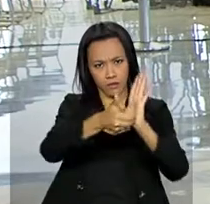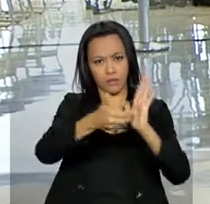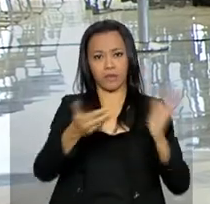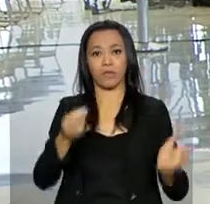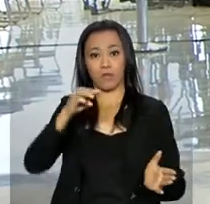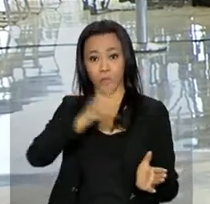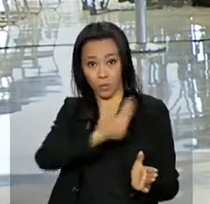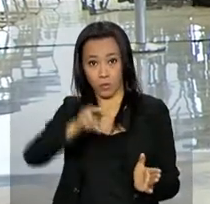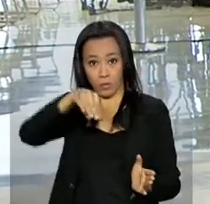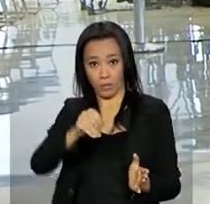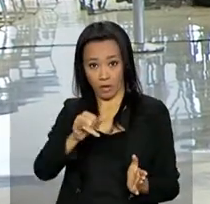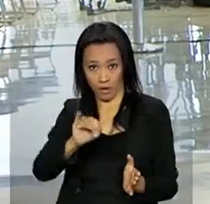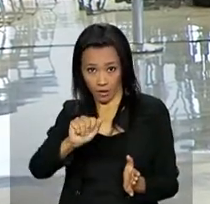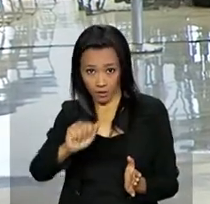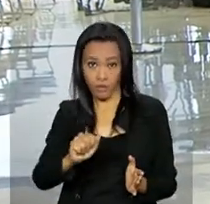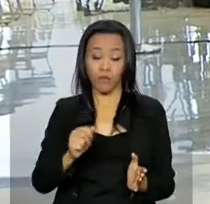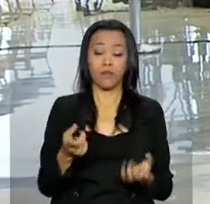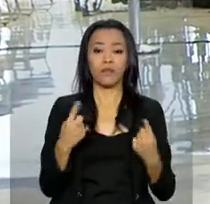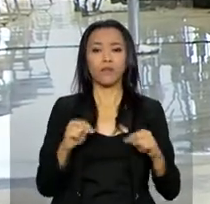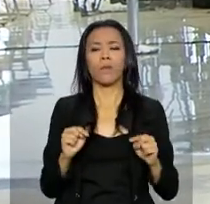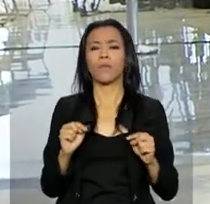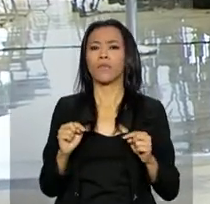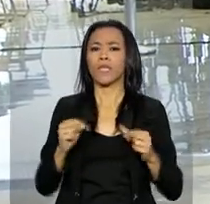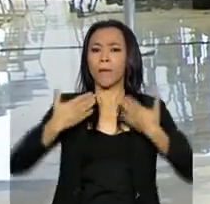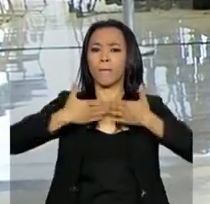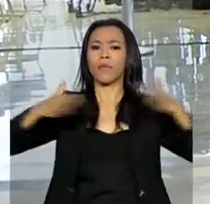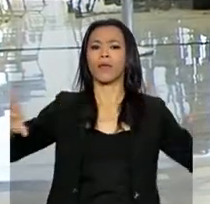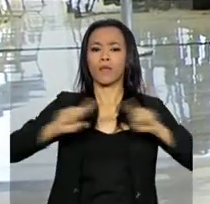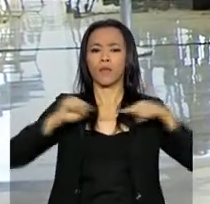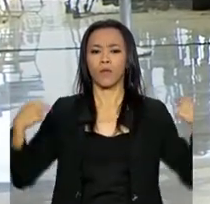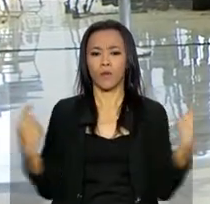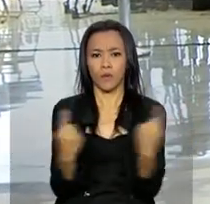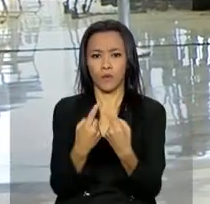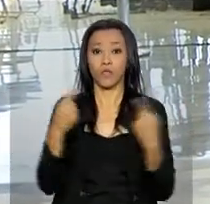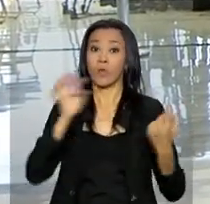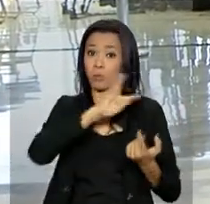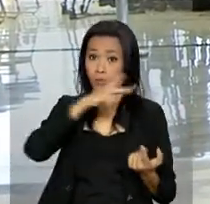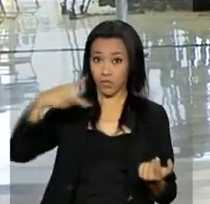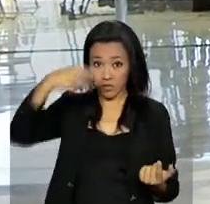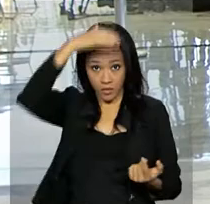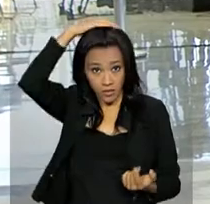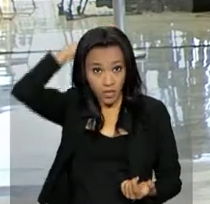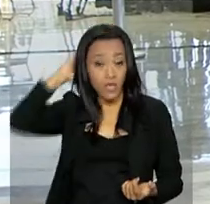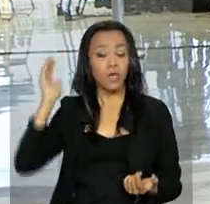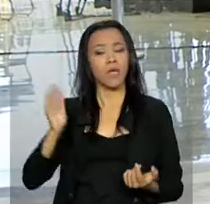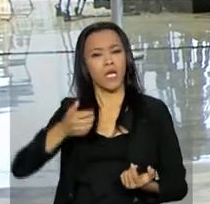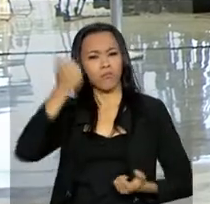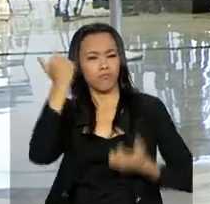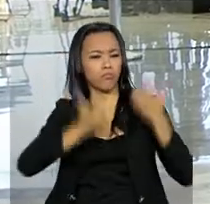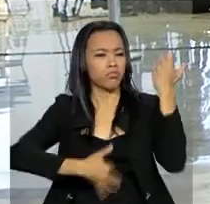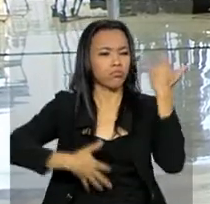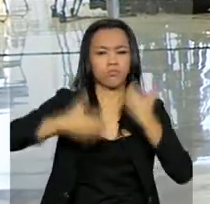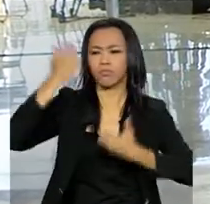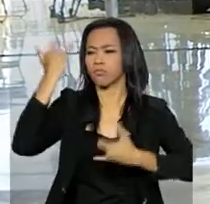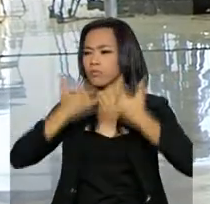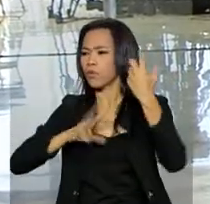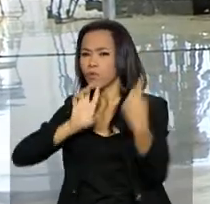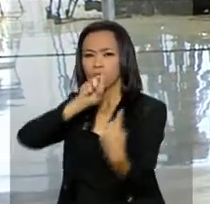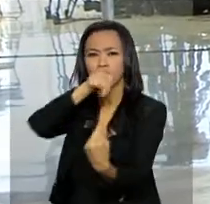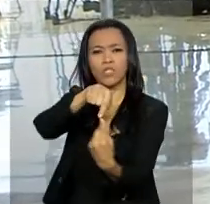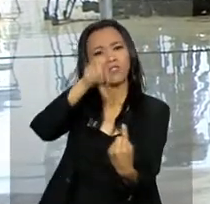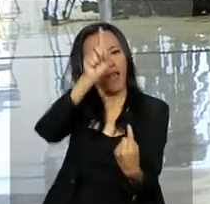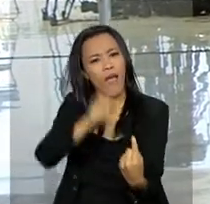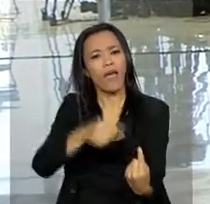deste encontro o presidente michel temer fez uma fala e aos presentes aos parlamentares ele disse que o objetivo desse encontro é